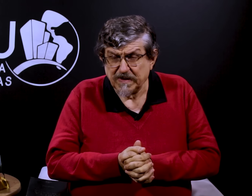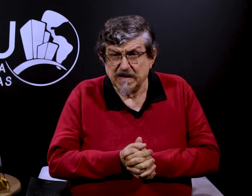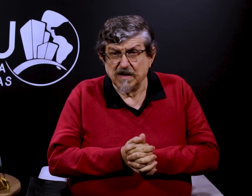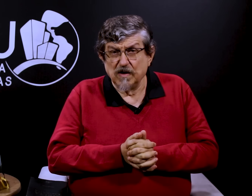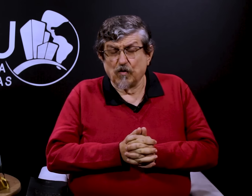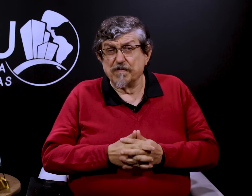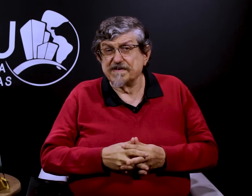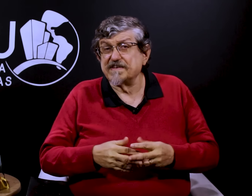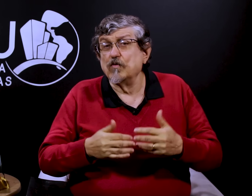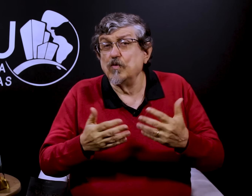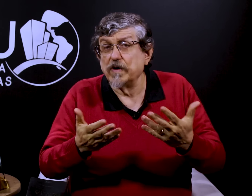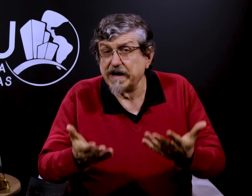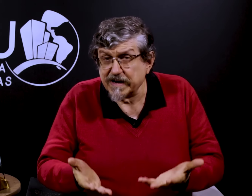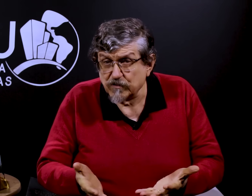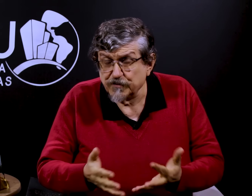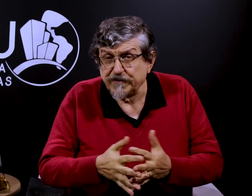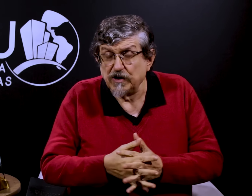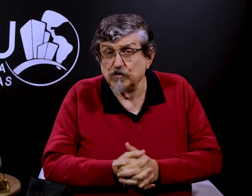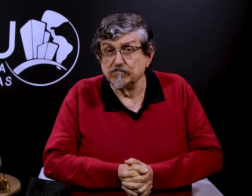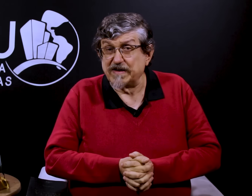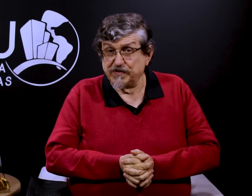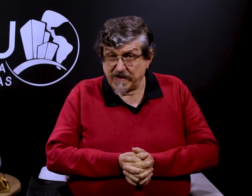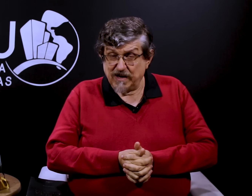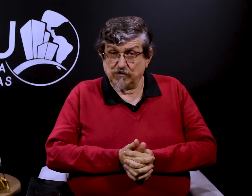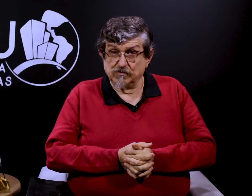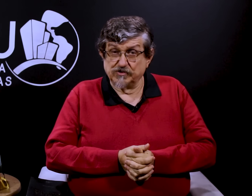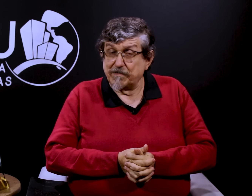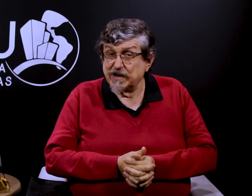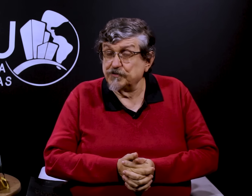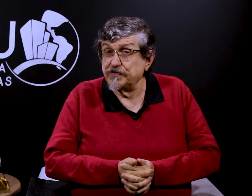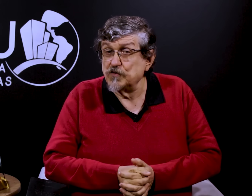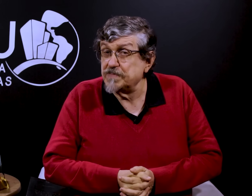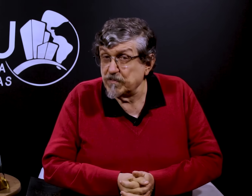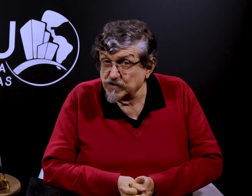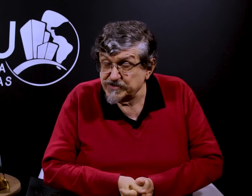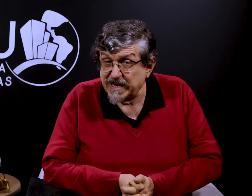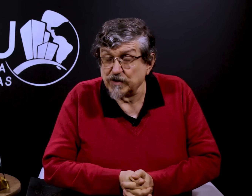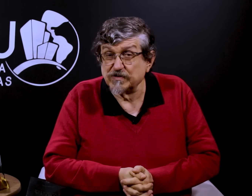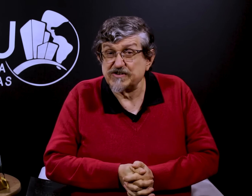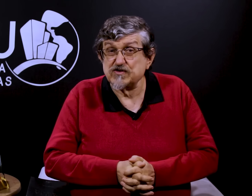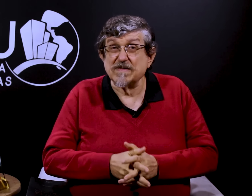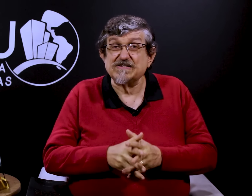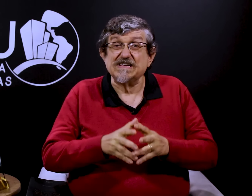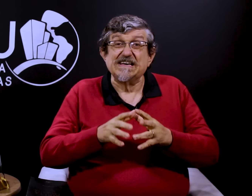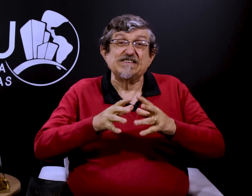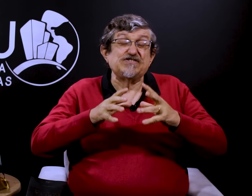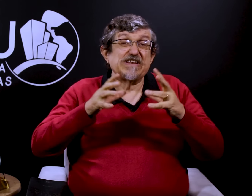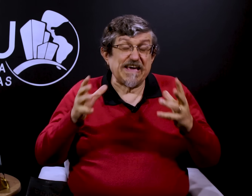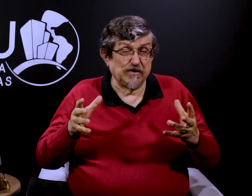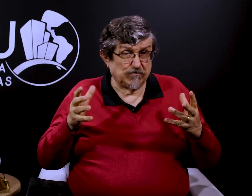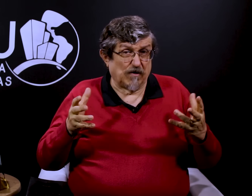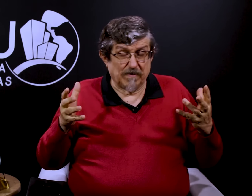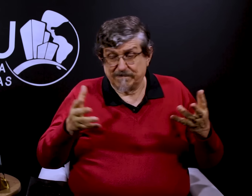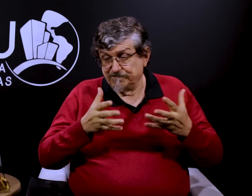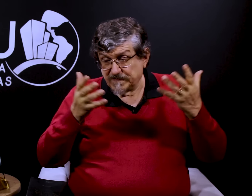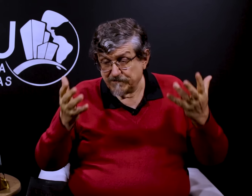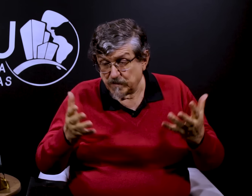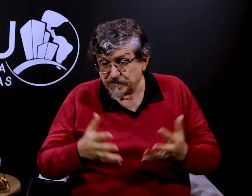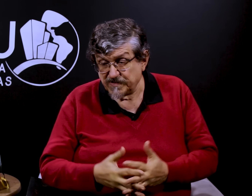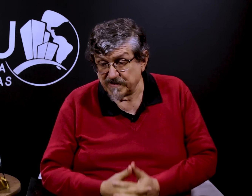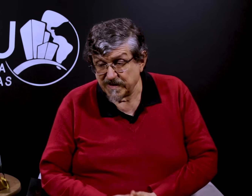Esaú. Como Esaú era o filho mais velho, o chamado filho primogênito, que tinha direito a